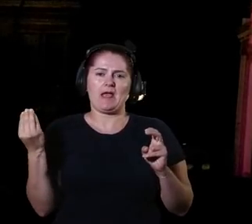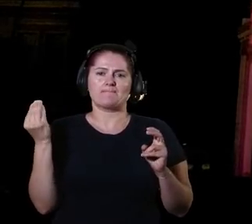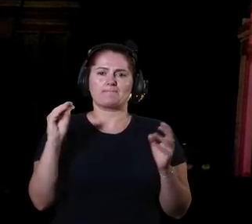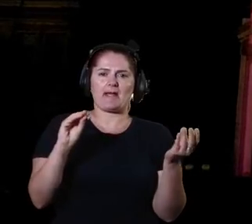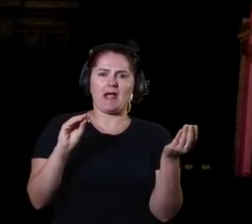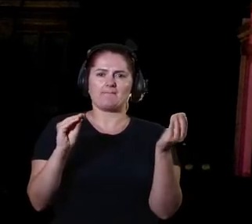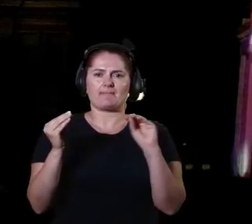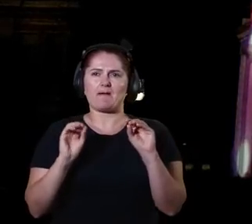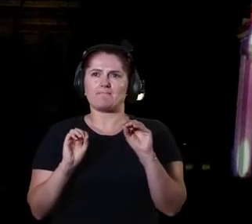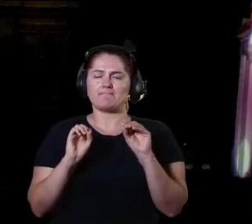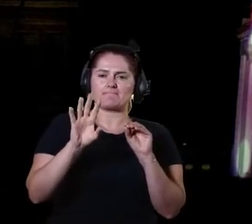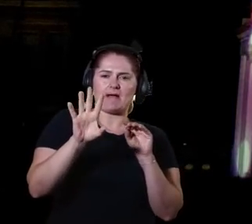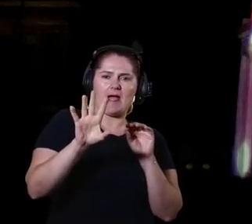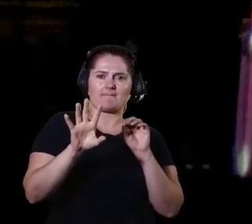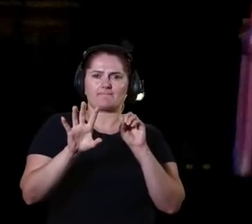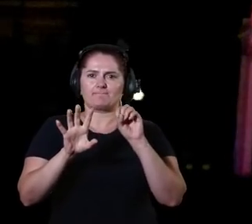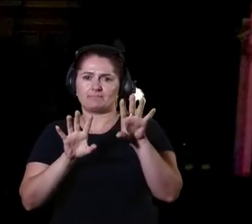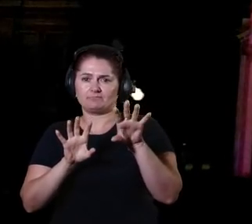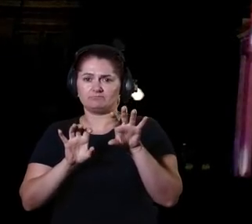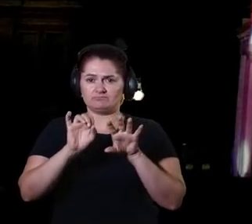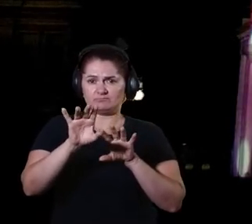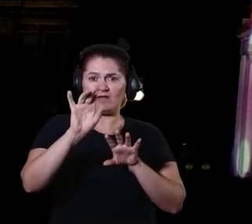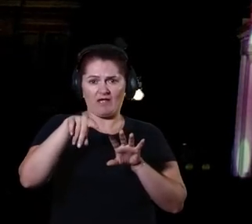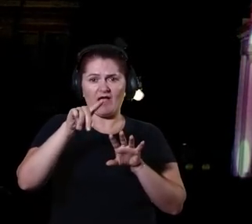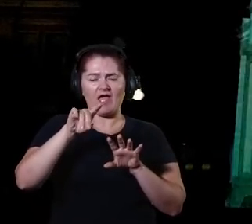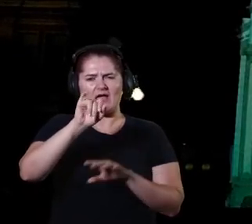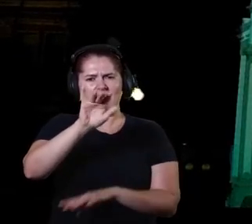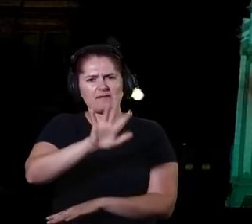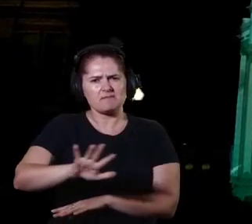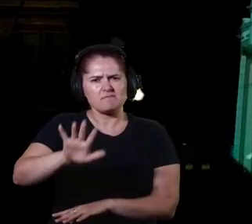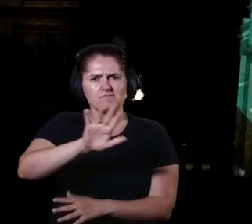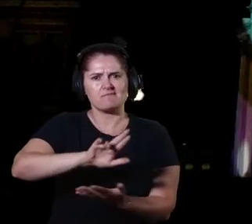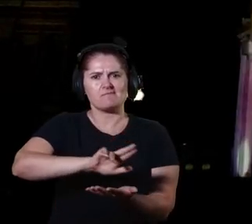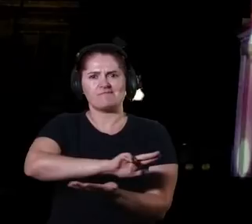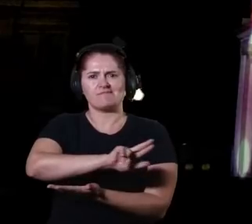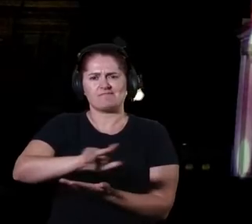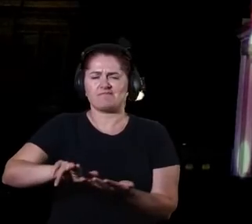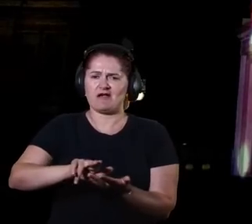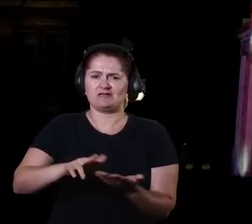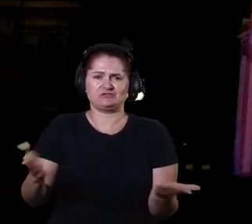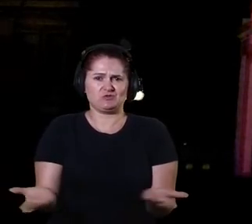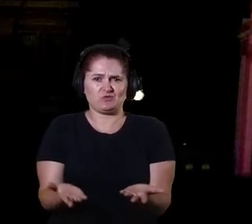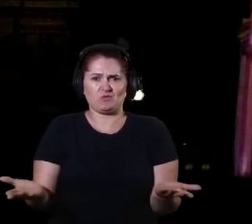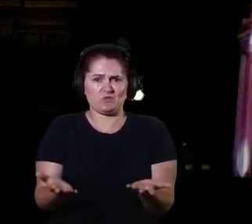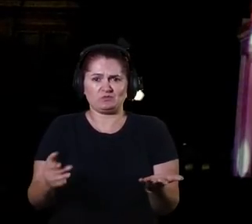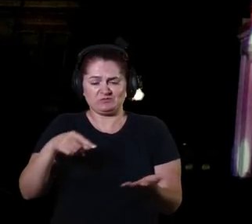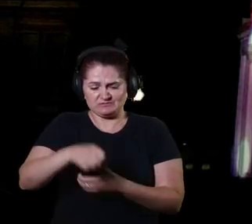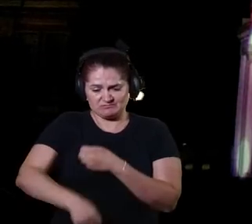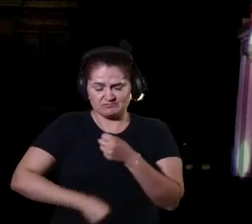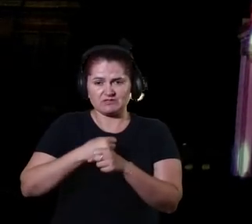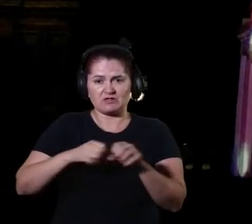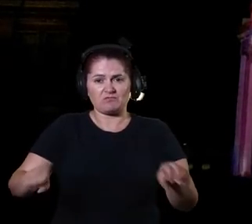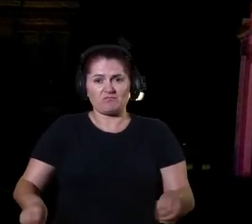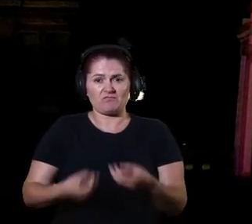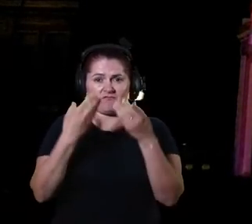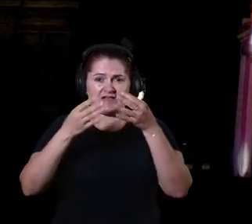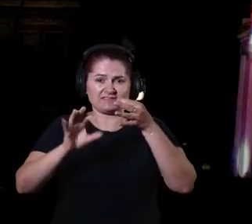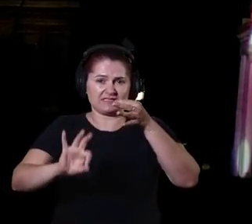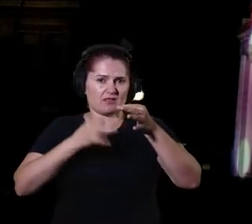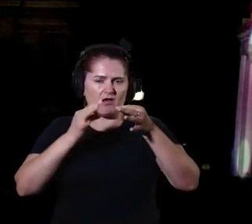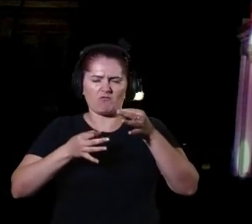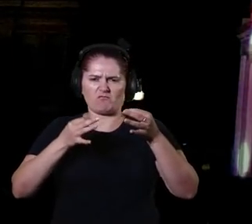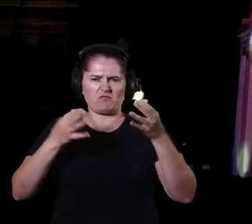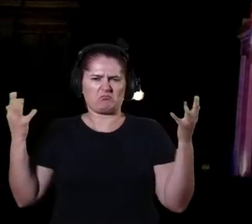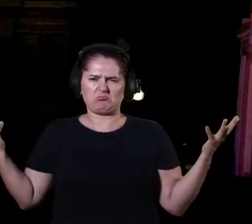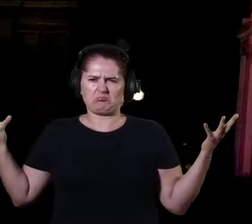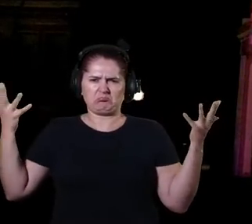é um grande diferencial, José Teodoro, que traz aí a Festa da Uva. Muito bonito o trabalho